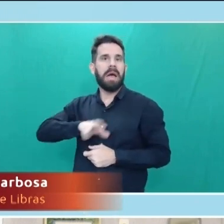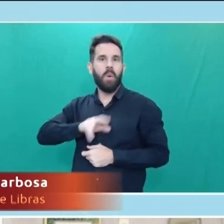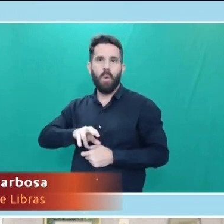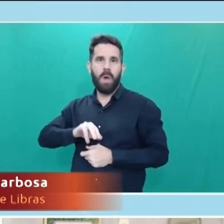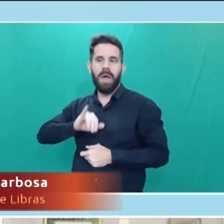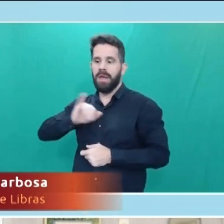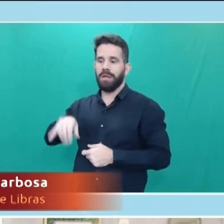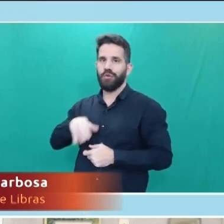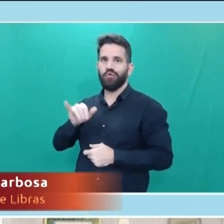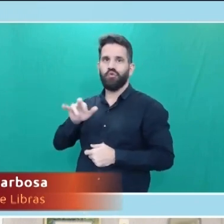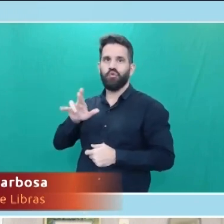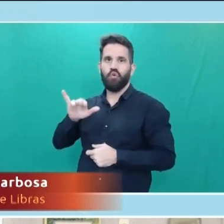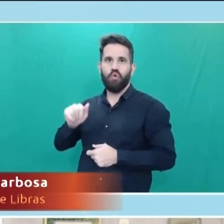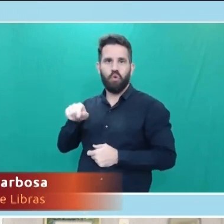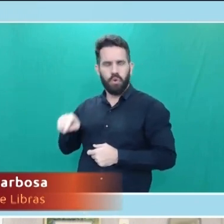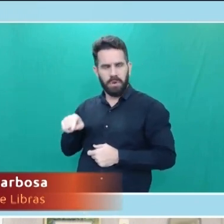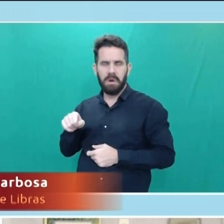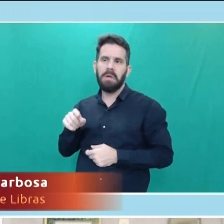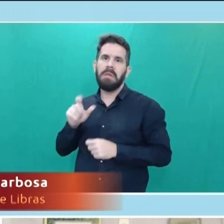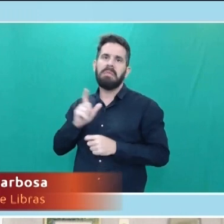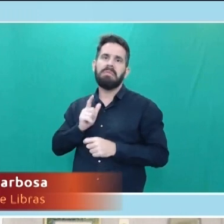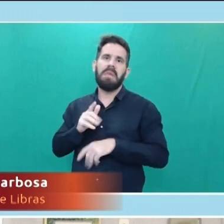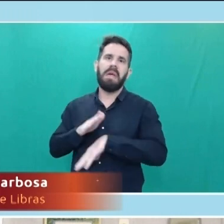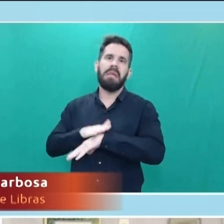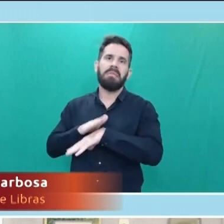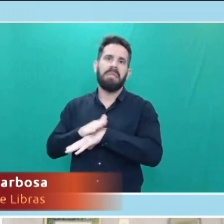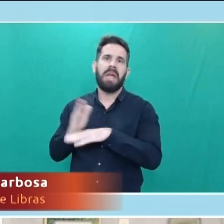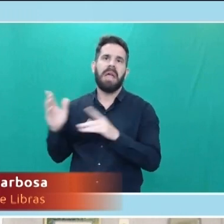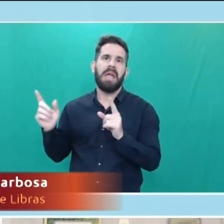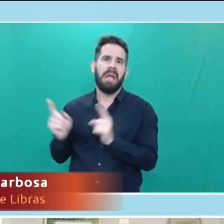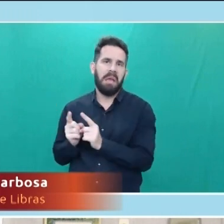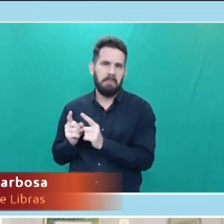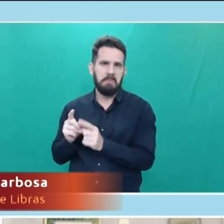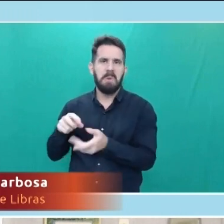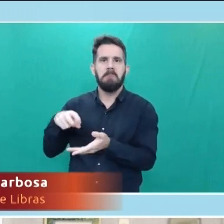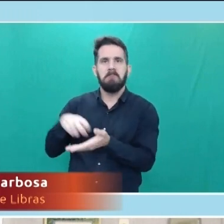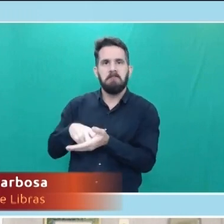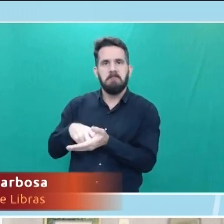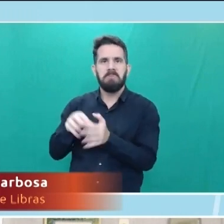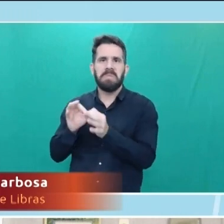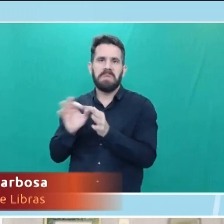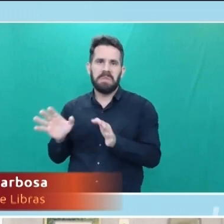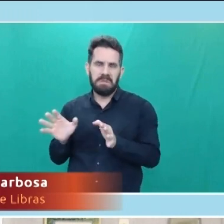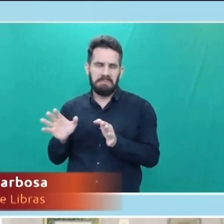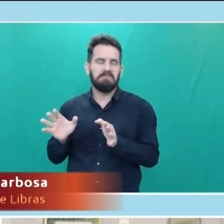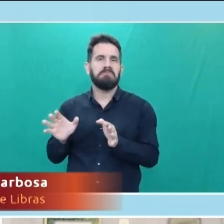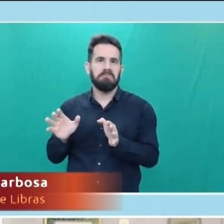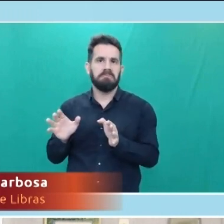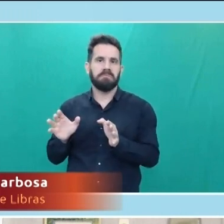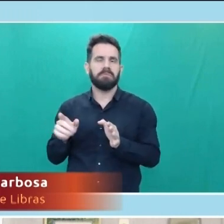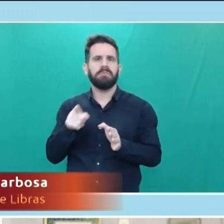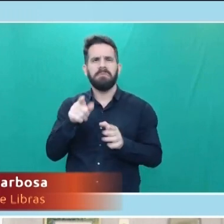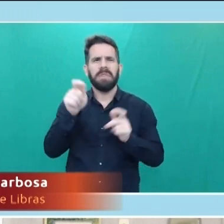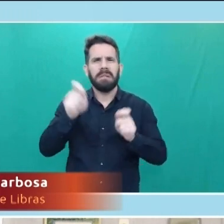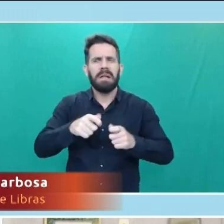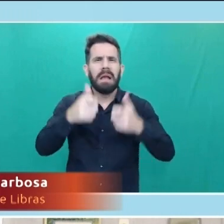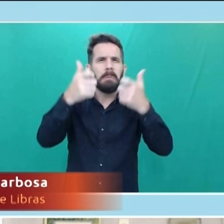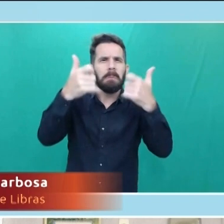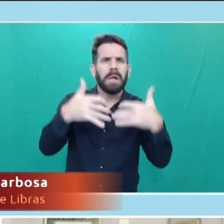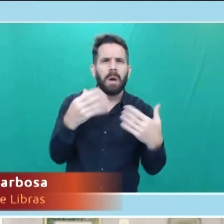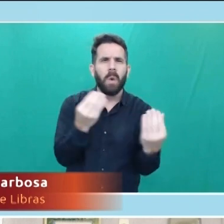E assim, teria uma pena menor, seria prescritível. Dá para fazer essa interpretação para o nosso público entender? Perfeito, Camila, muito